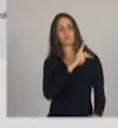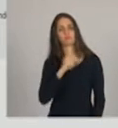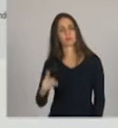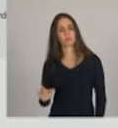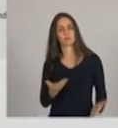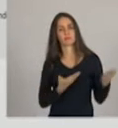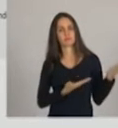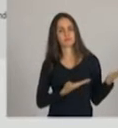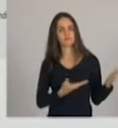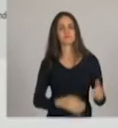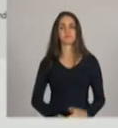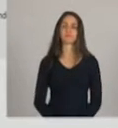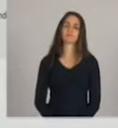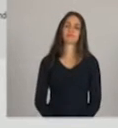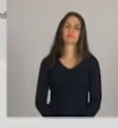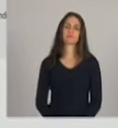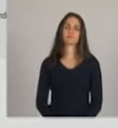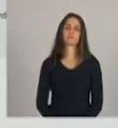honorável.